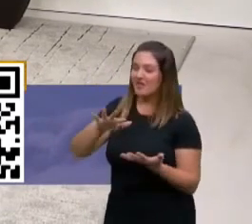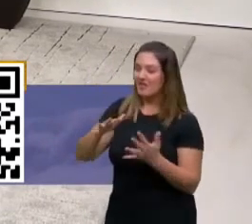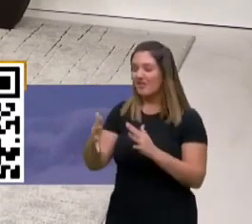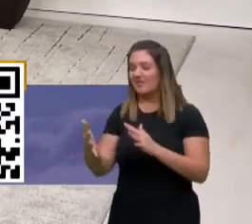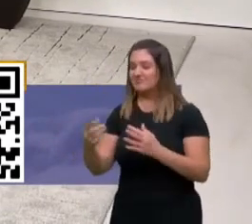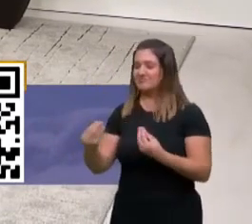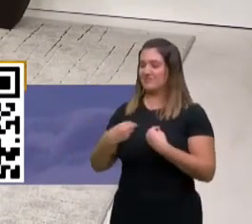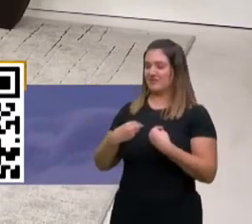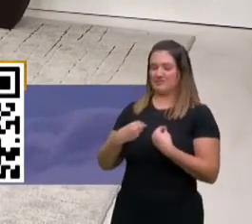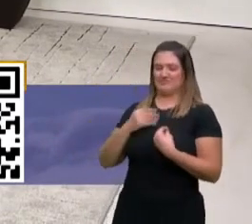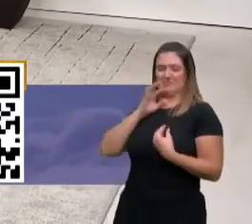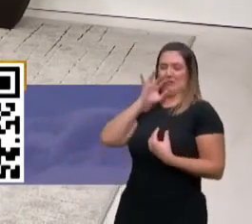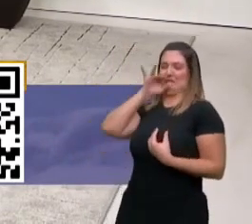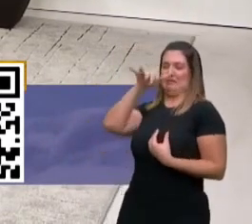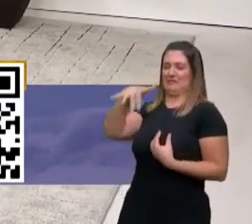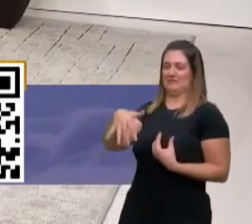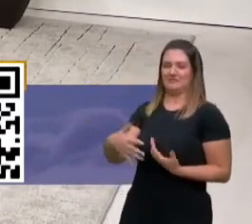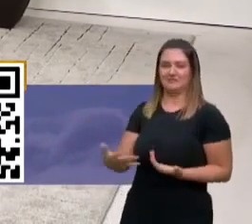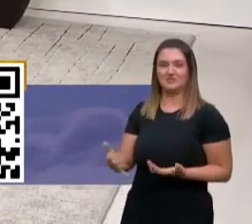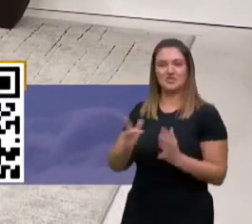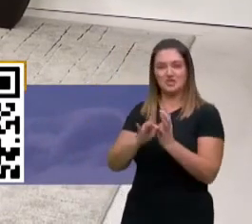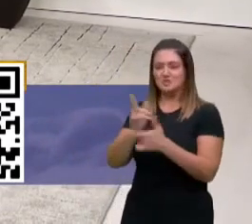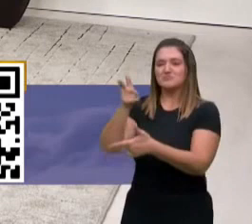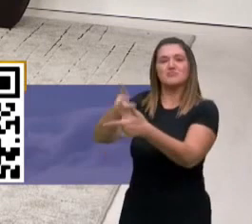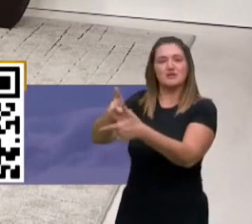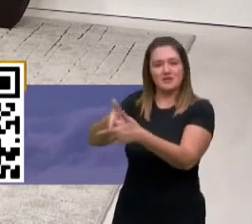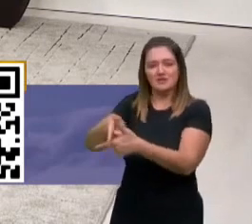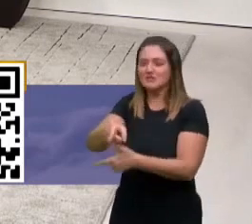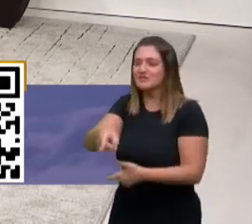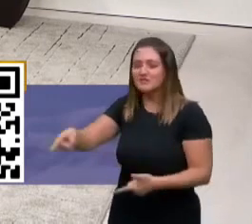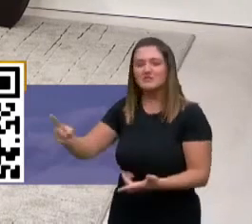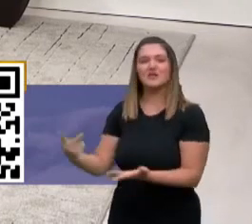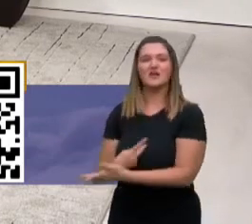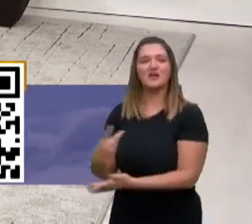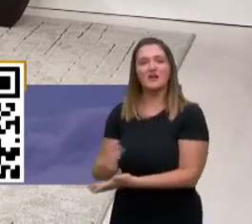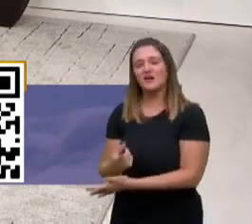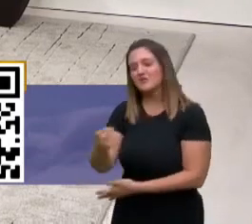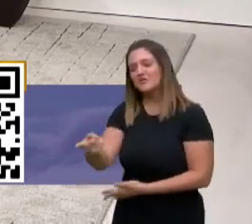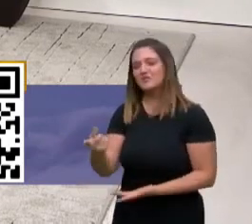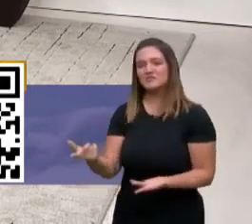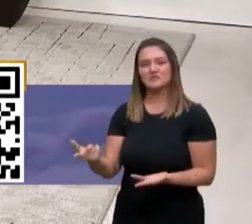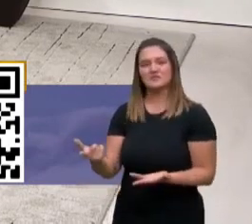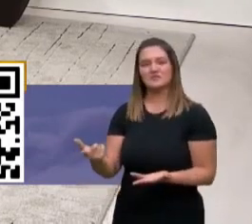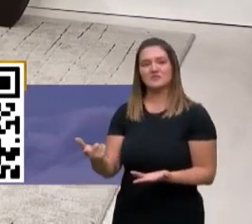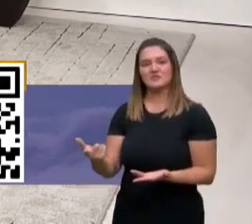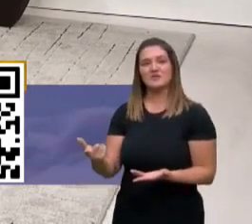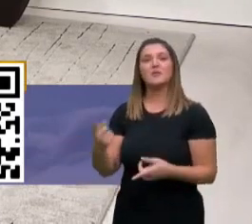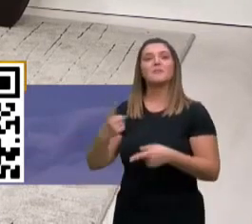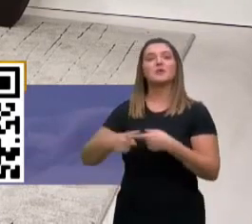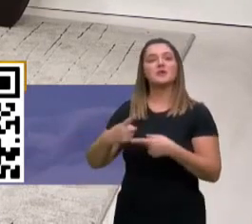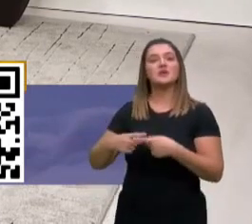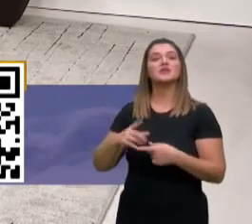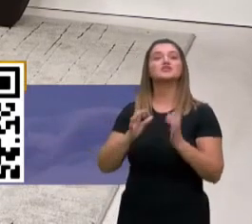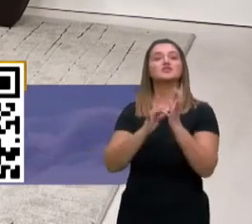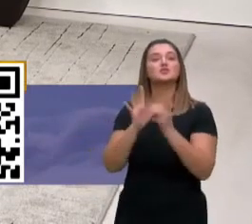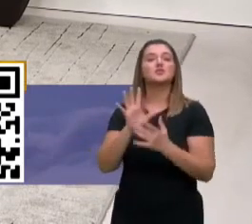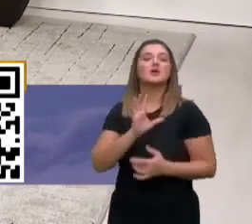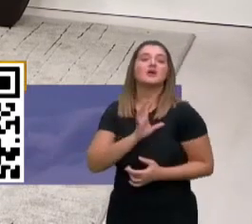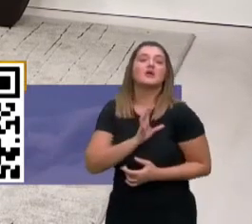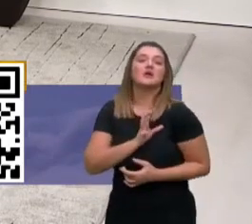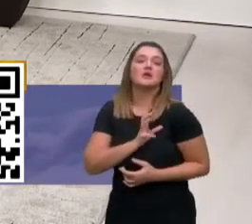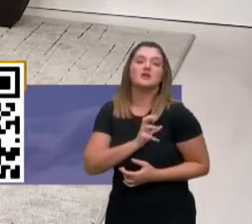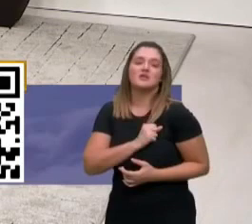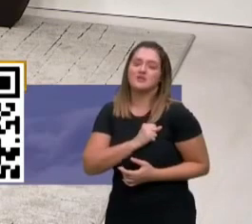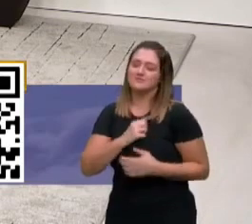me agrada. Então Jesus repreende a sua igreja e repreende os seus filhos, porque ele ama os